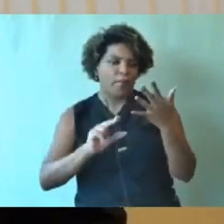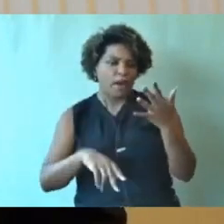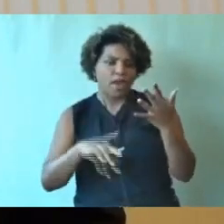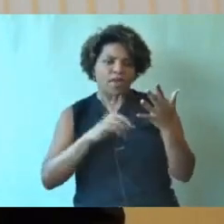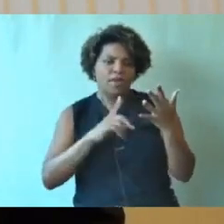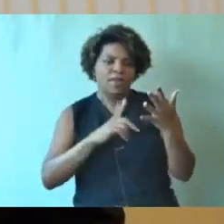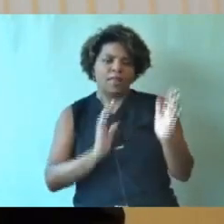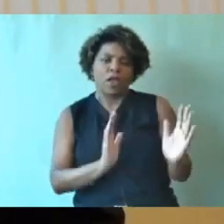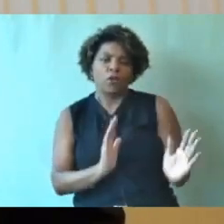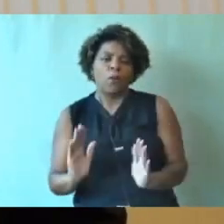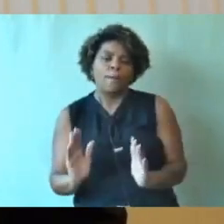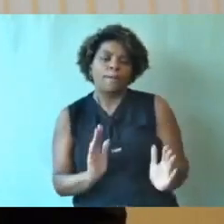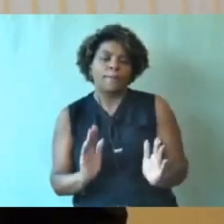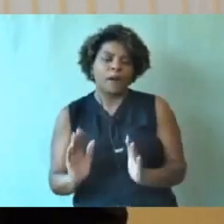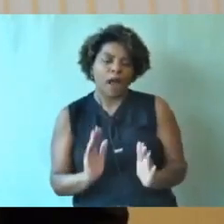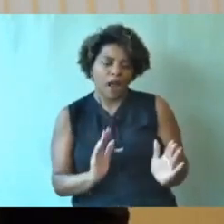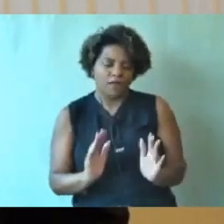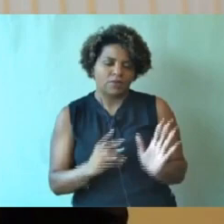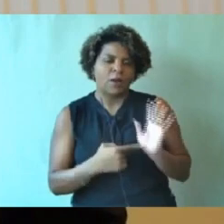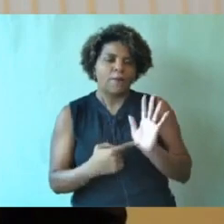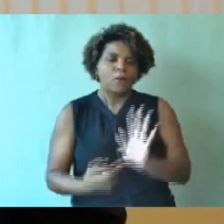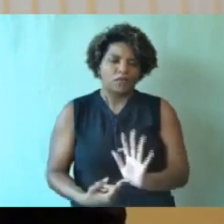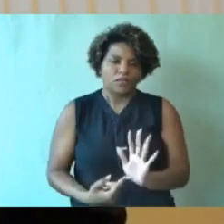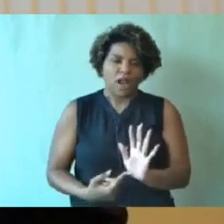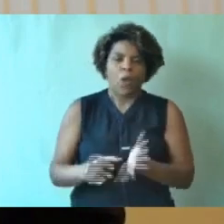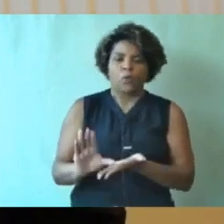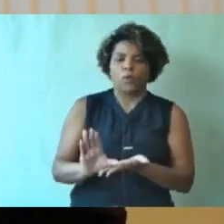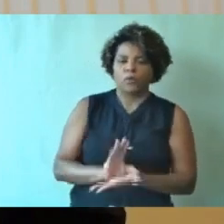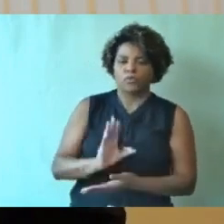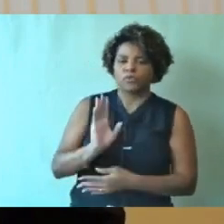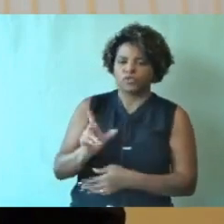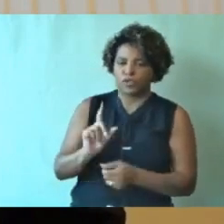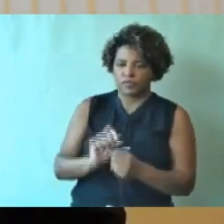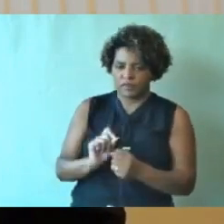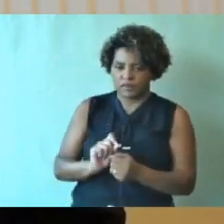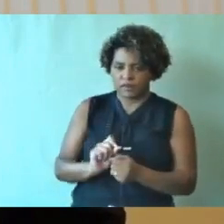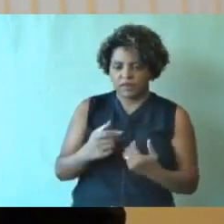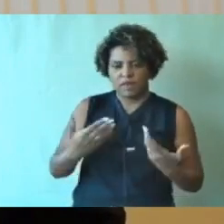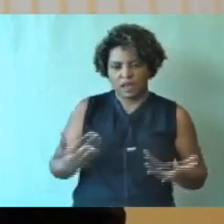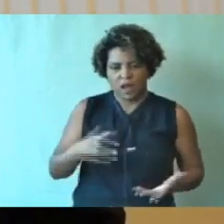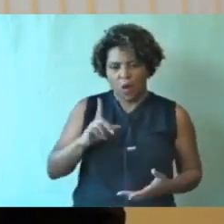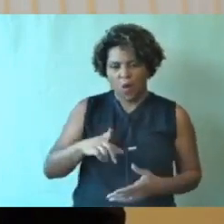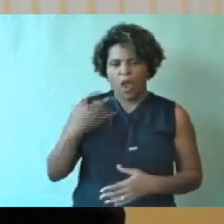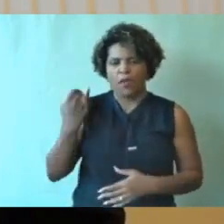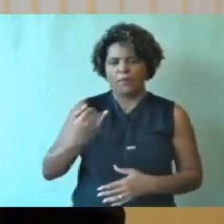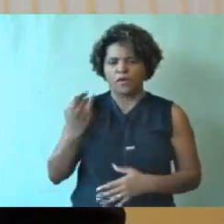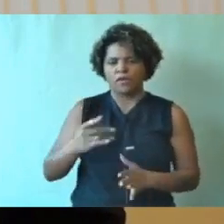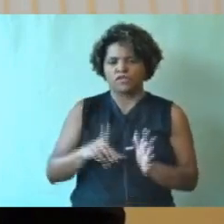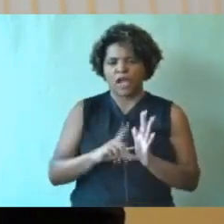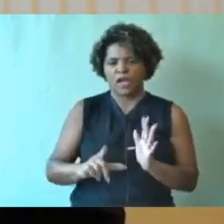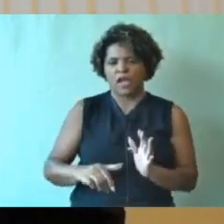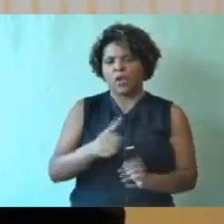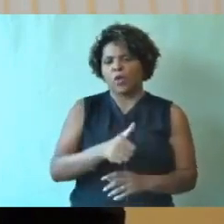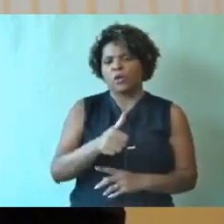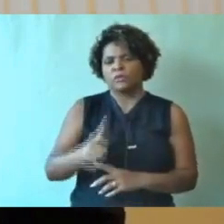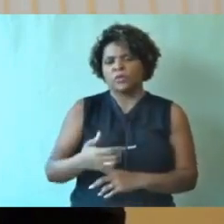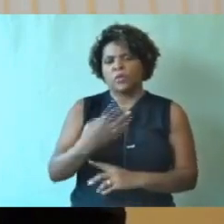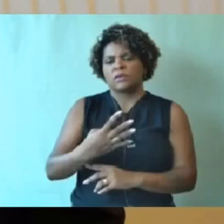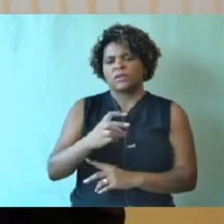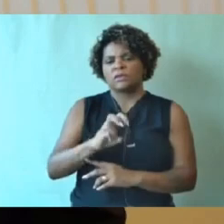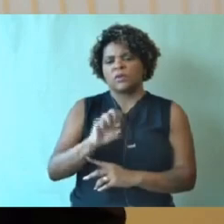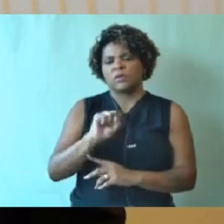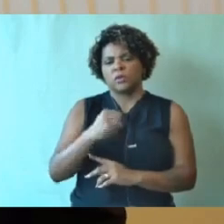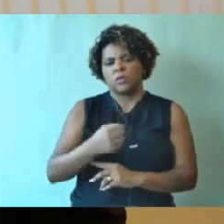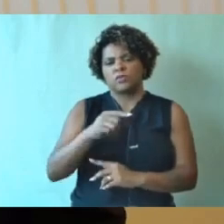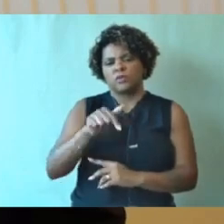voltar o recurso que nós já gastamos para fazer. Então, isso foi muito importante, a lei 11.458, que essa casa aprovou, tá